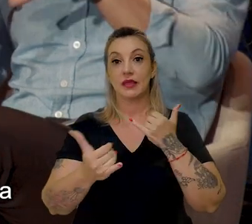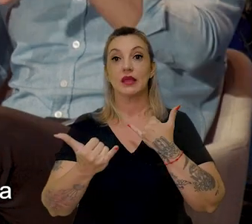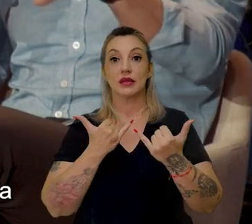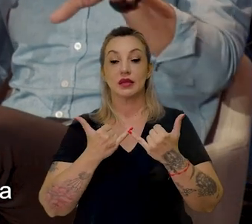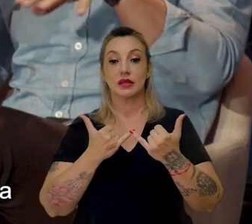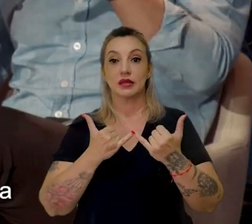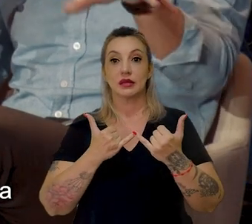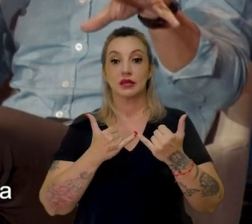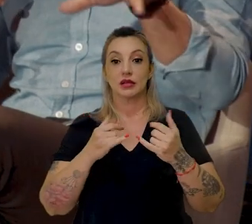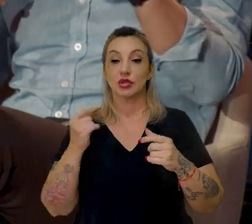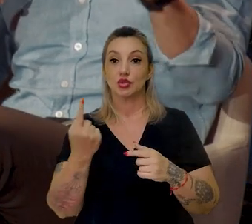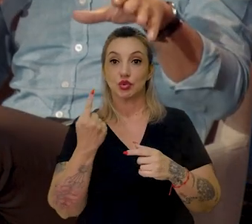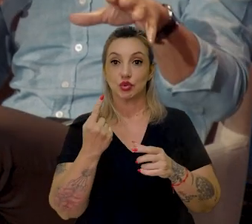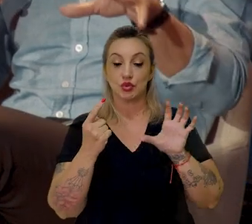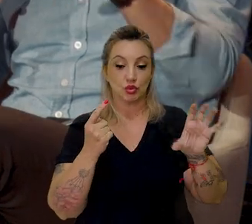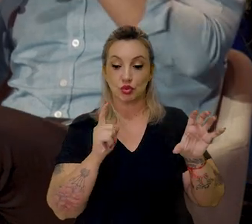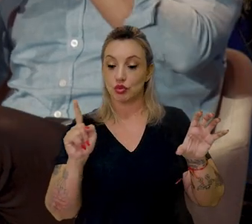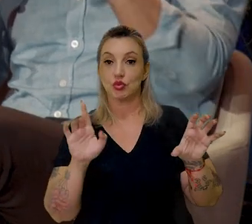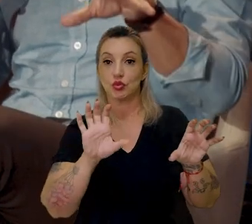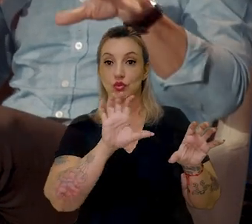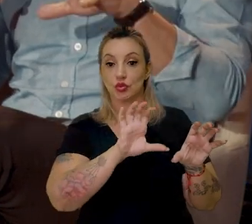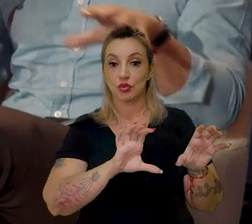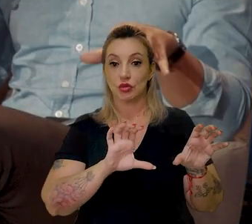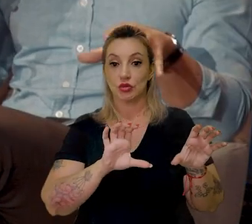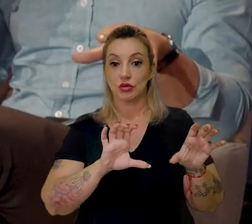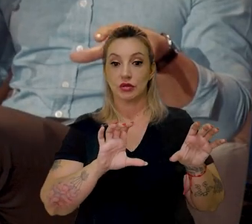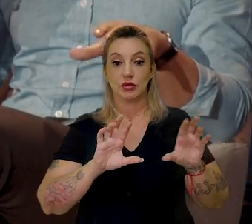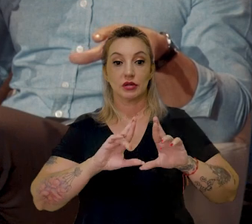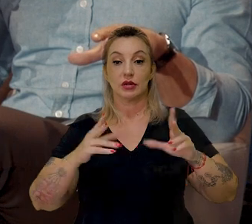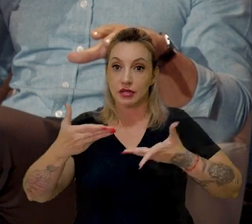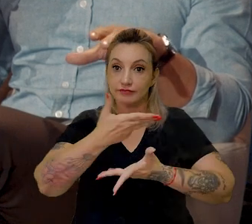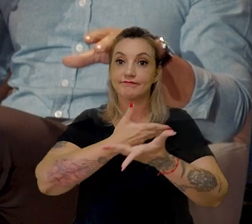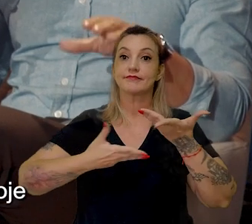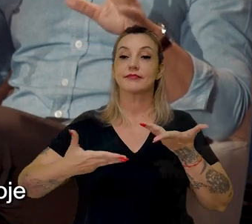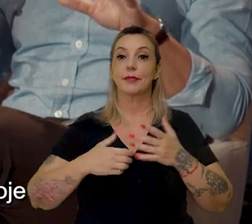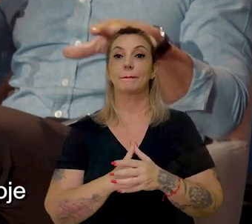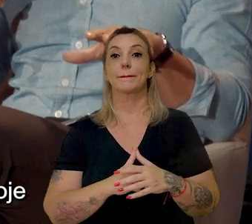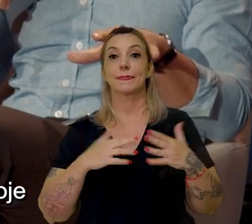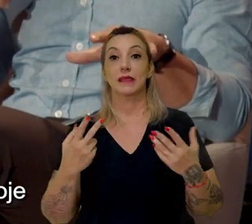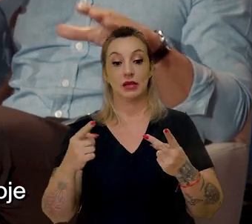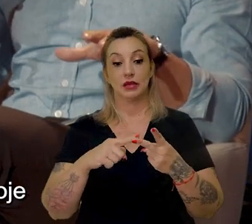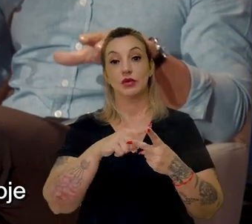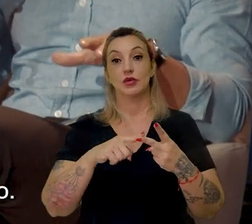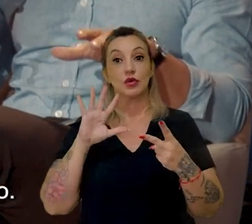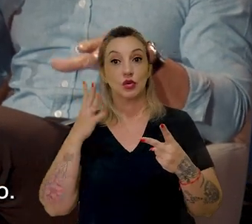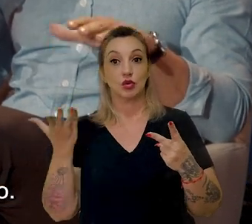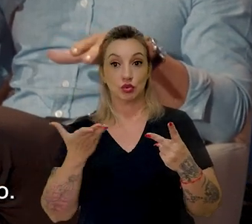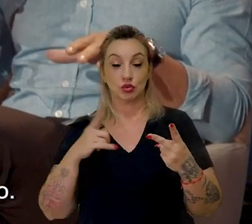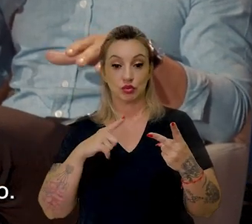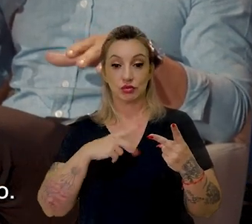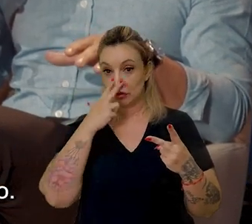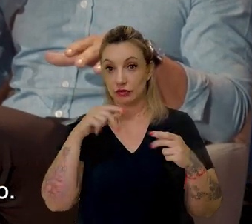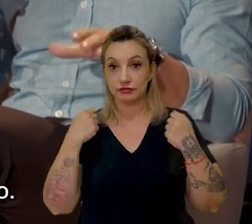elas caminham né de maneira isolada ou em paralelo elas sejam agendas completamente interconectadas então tem duas coisas acontecendo hoje também que eu